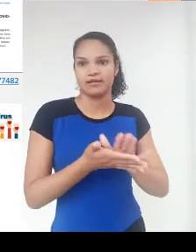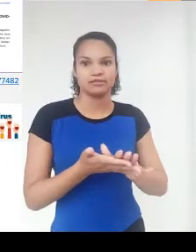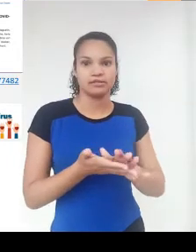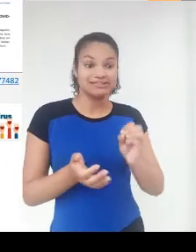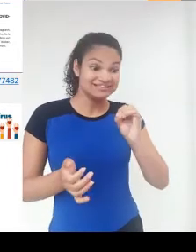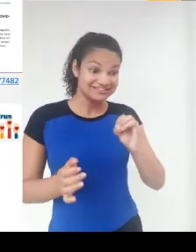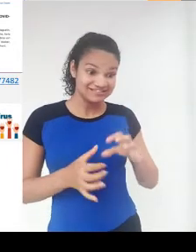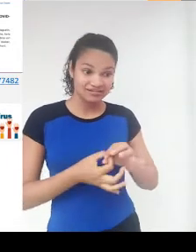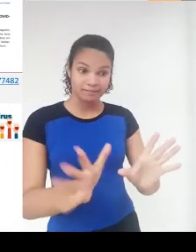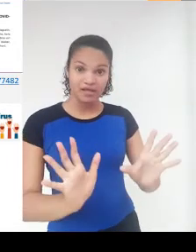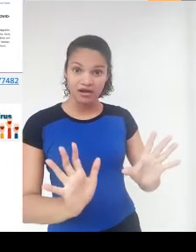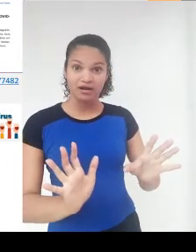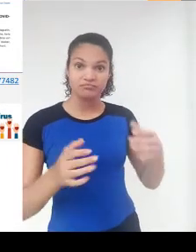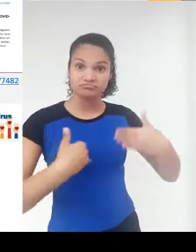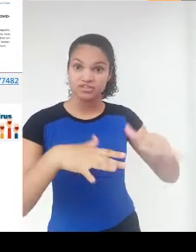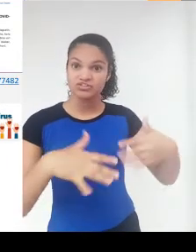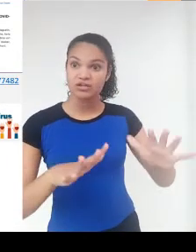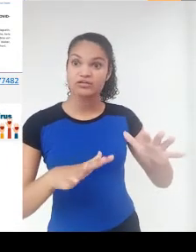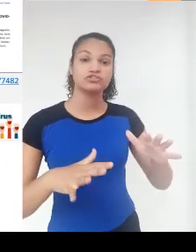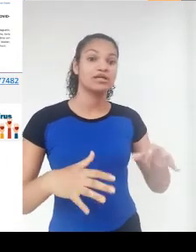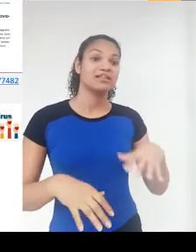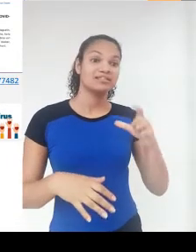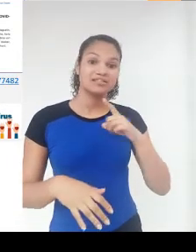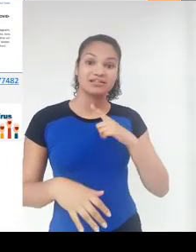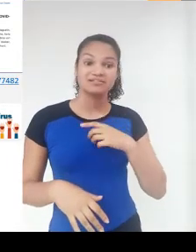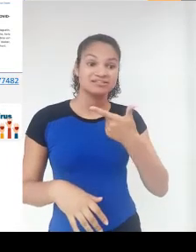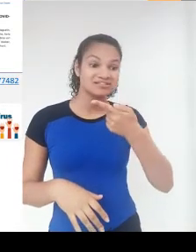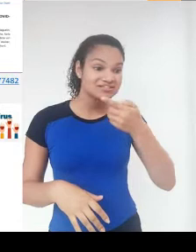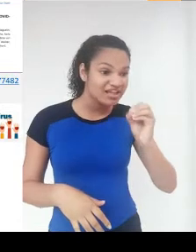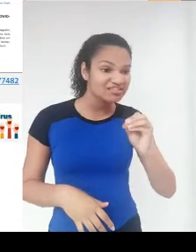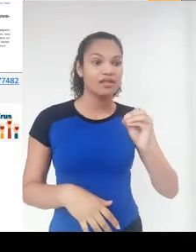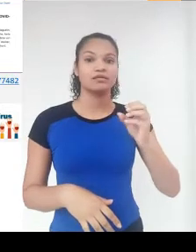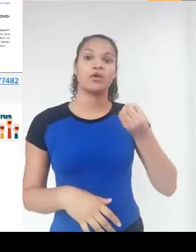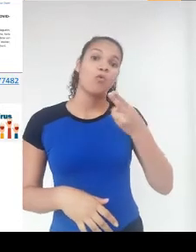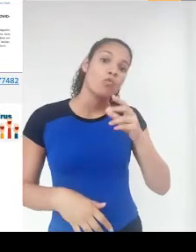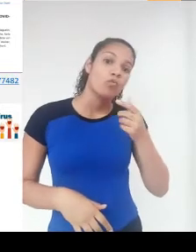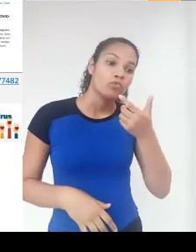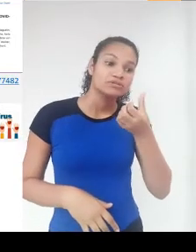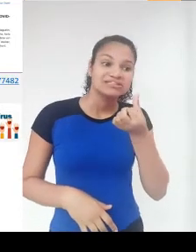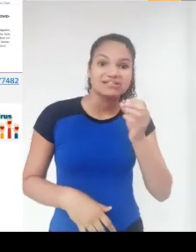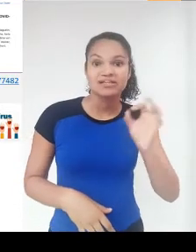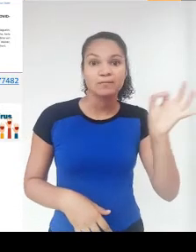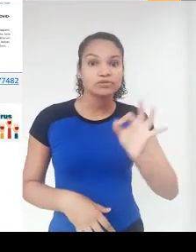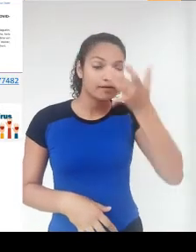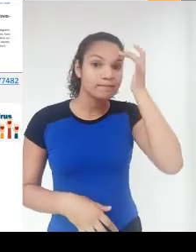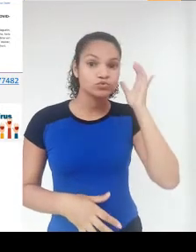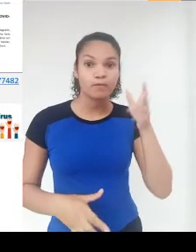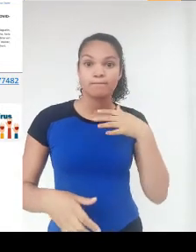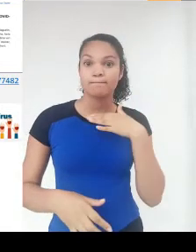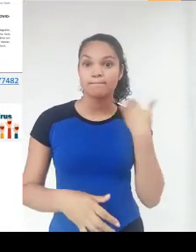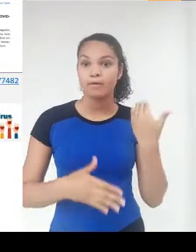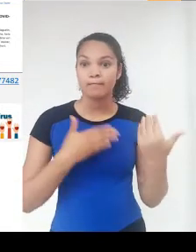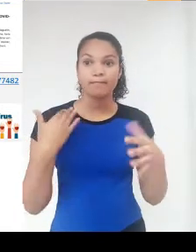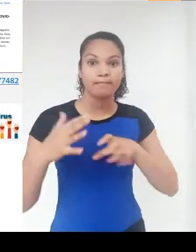vai ter 60%, 70%, 80% da população infectada, mas a mortalidade, já que você vai ter